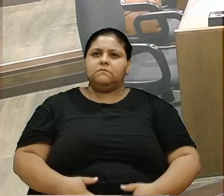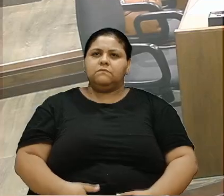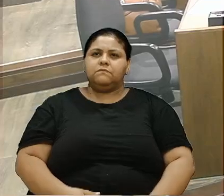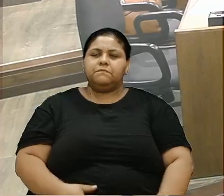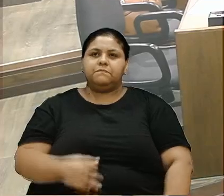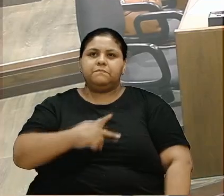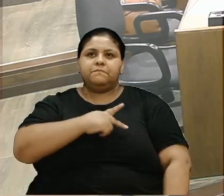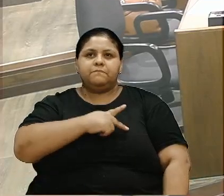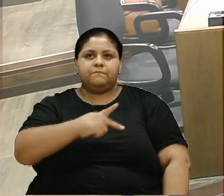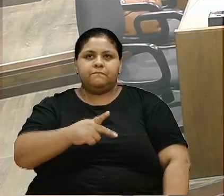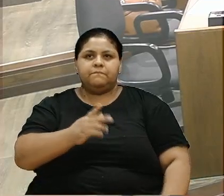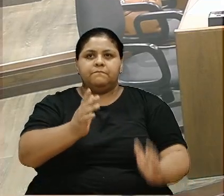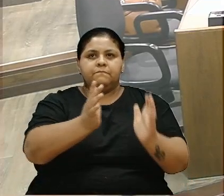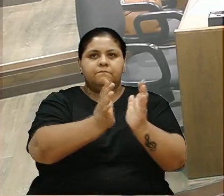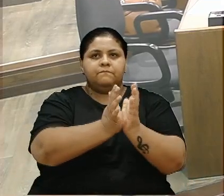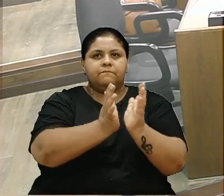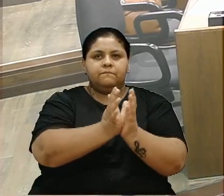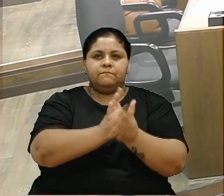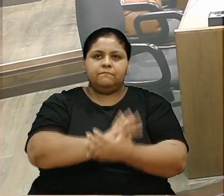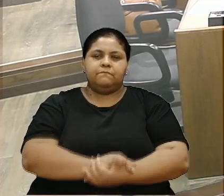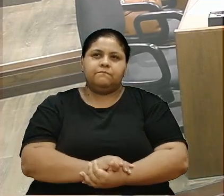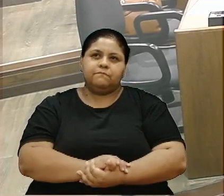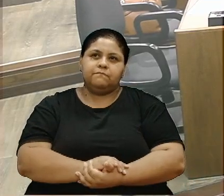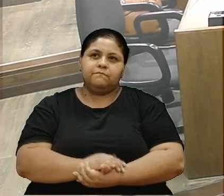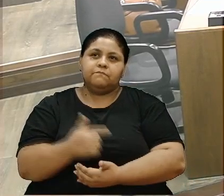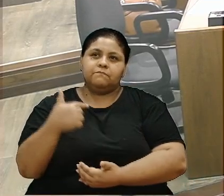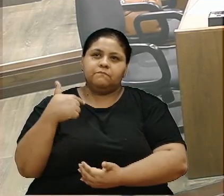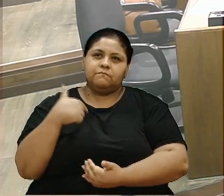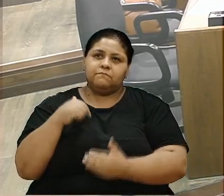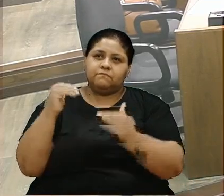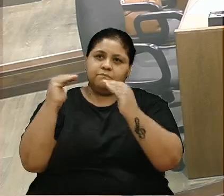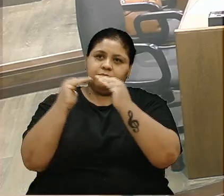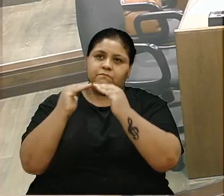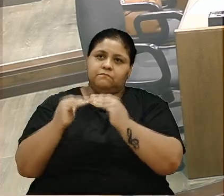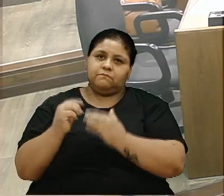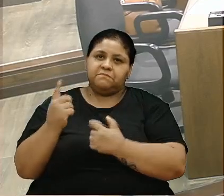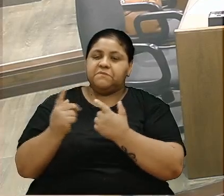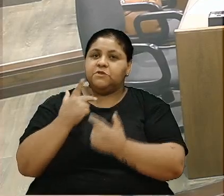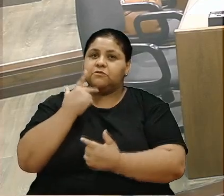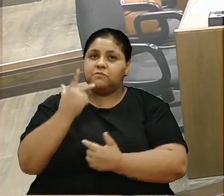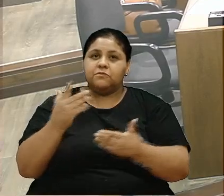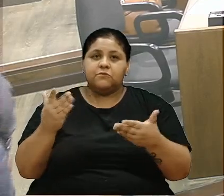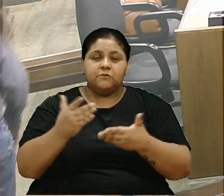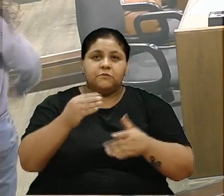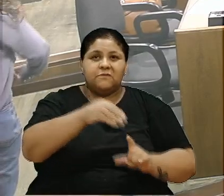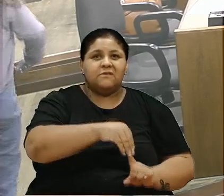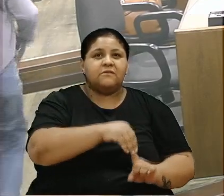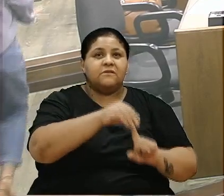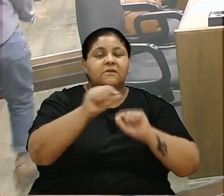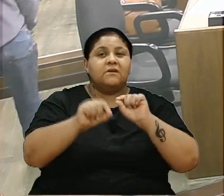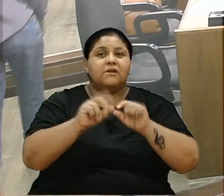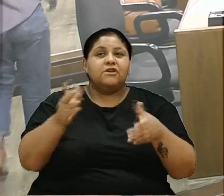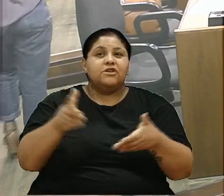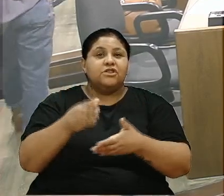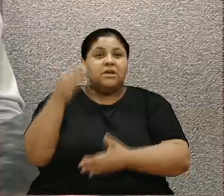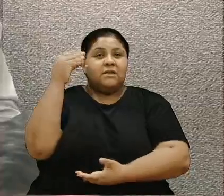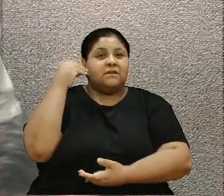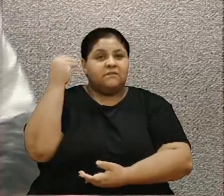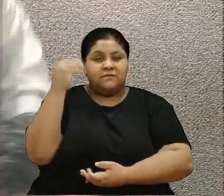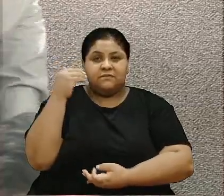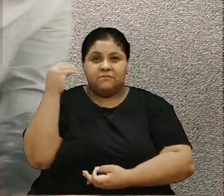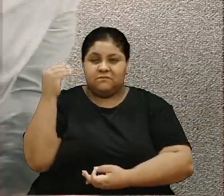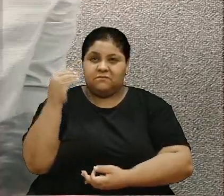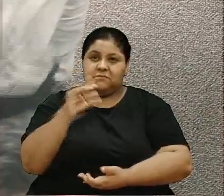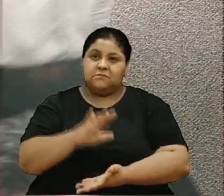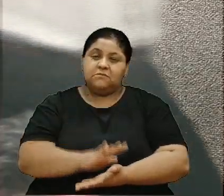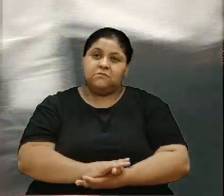Senhor presidente, nobres pares, eu vou ao encontro de algumas falas que foram feitas aqui, principalmente quem já teve a experiência